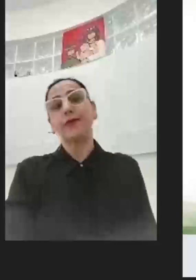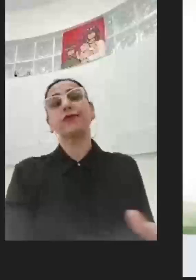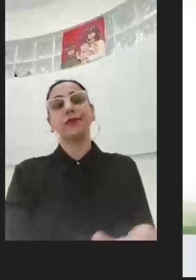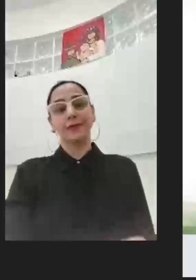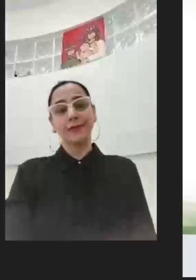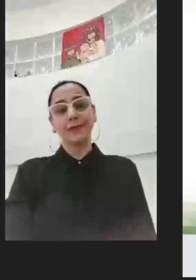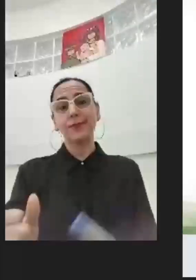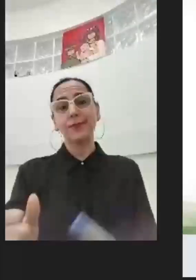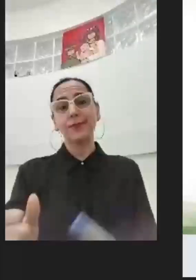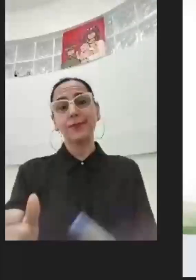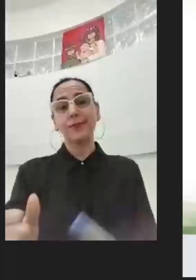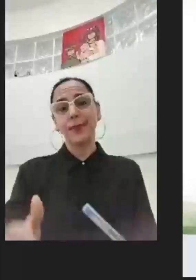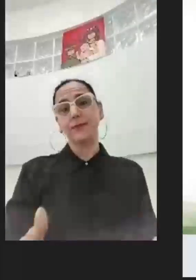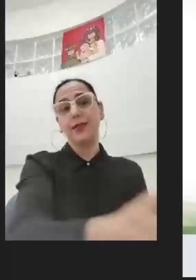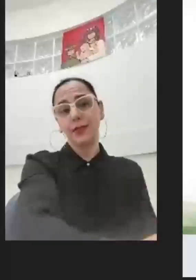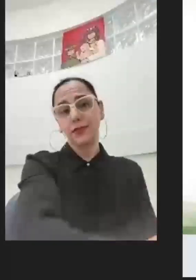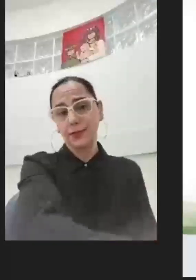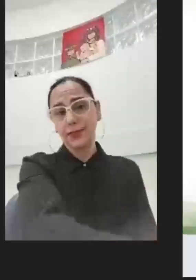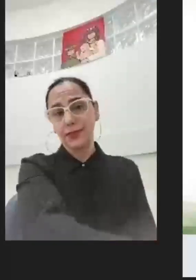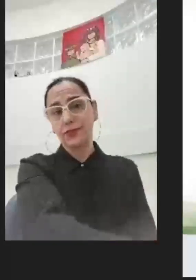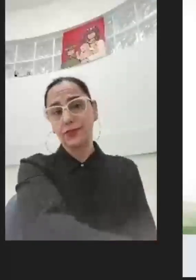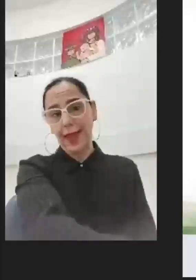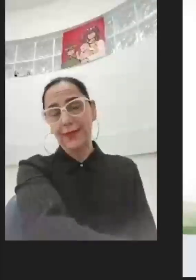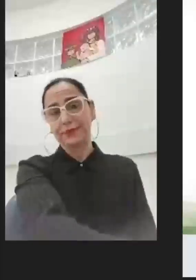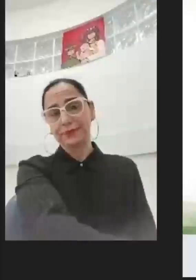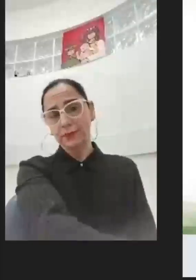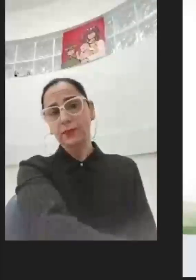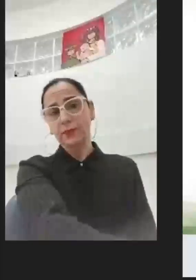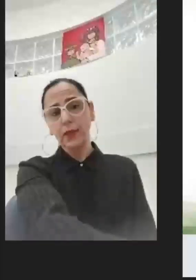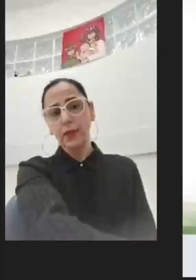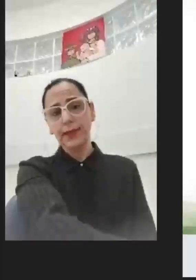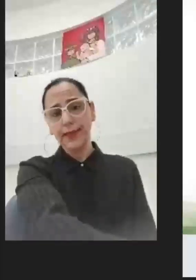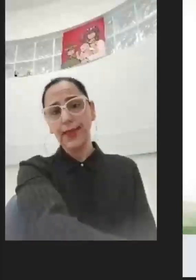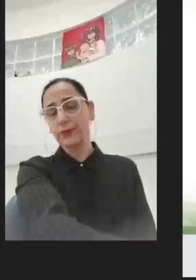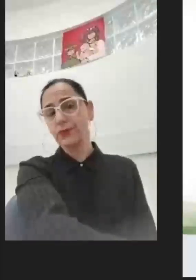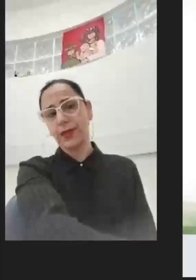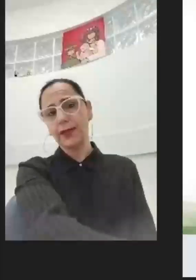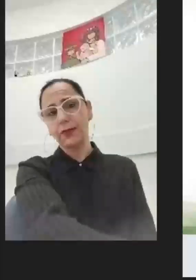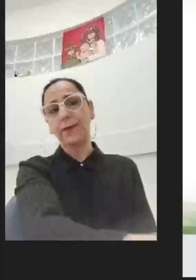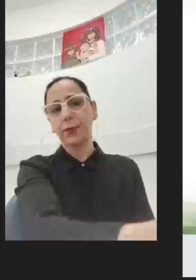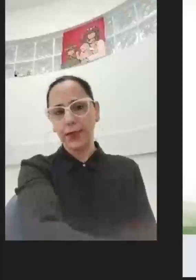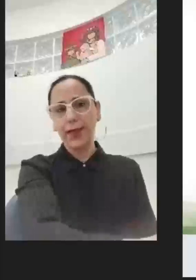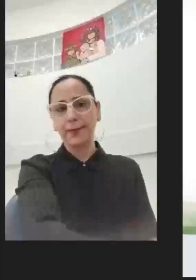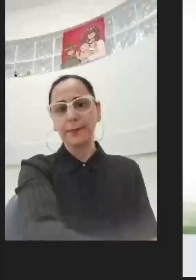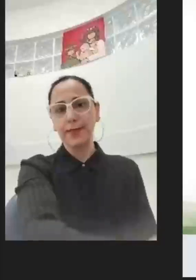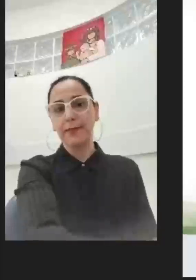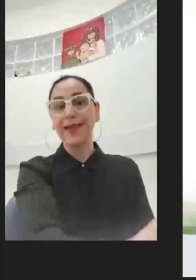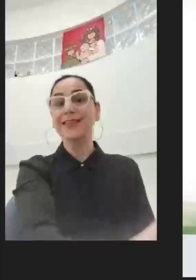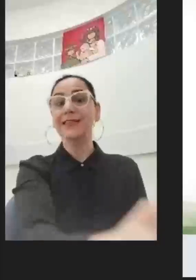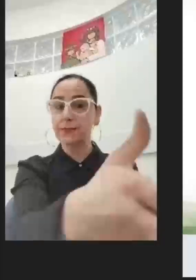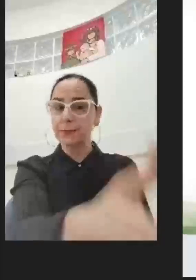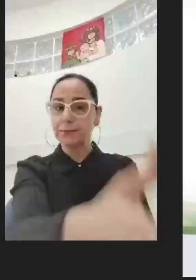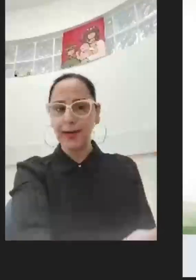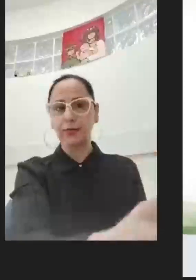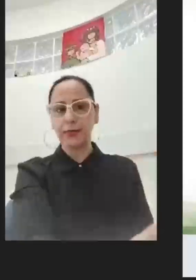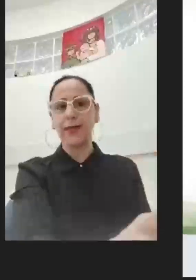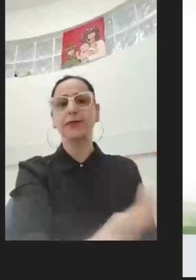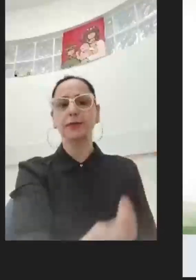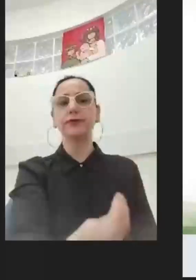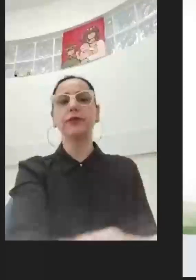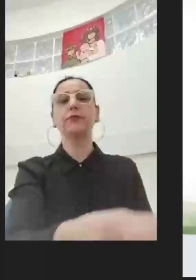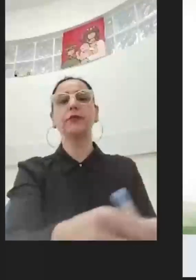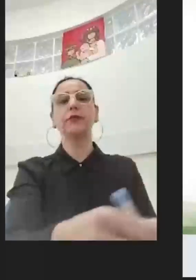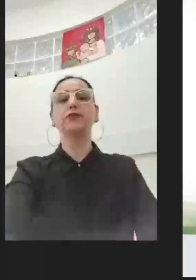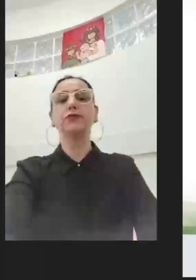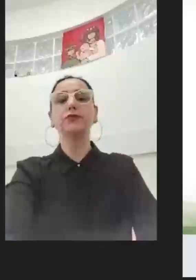Para os pais, também estuda a questão ali de ajudar, né? Ajudar não, apoiar a mãe,